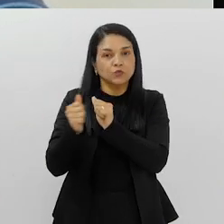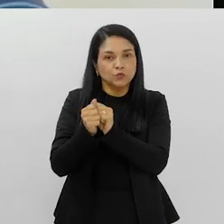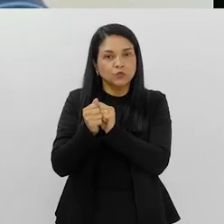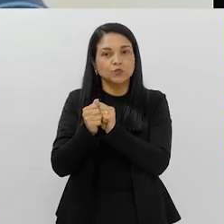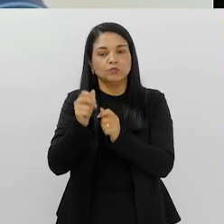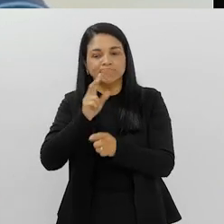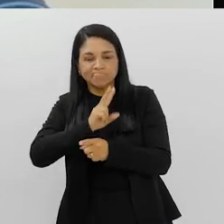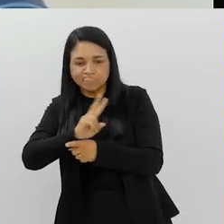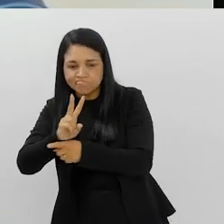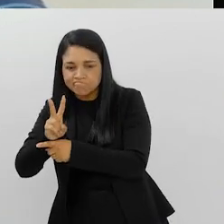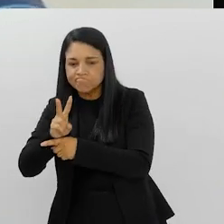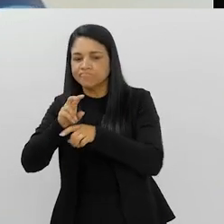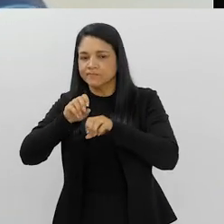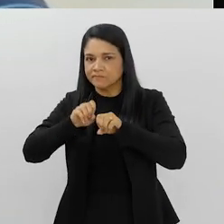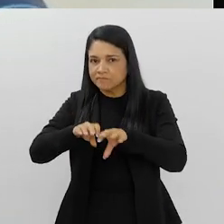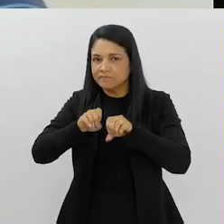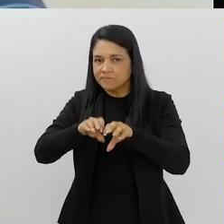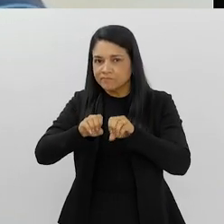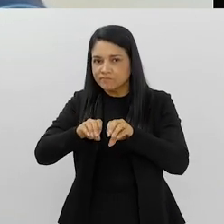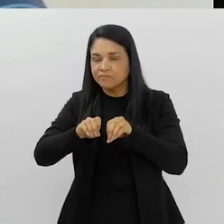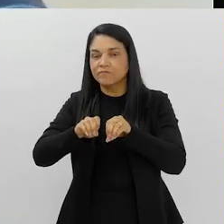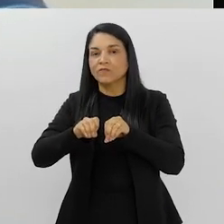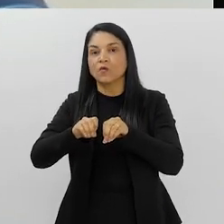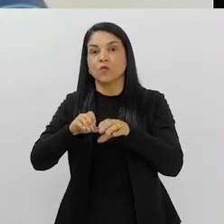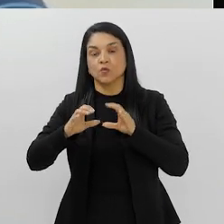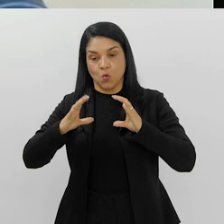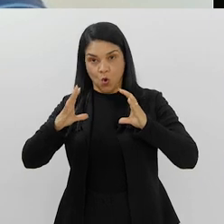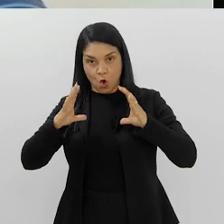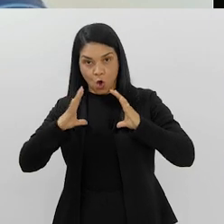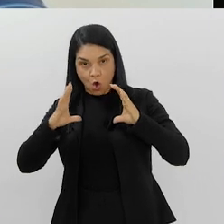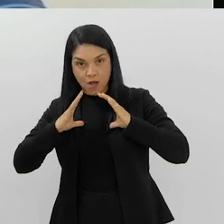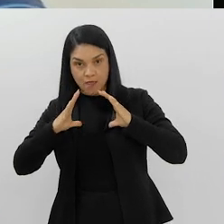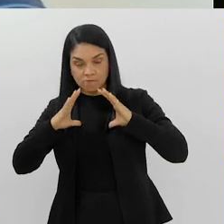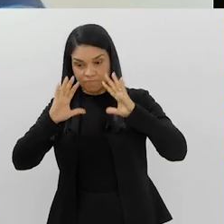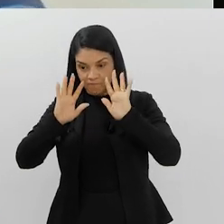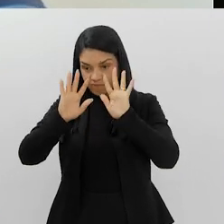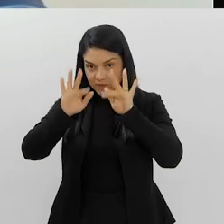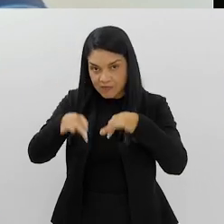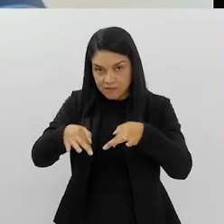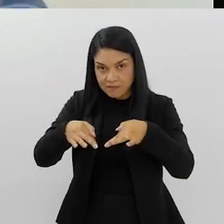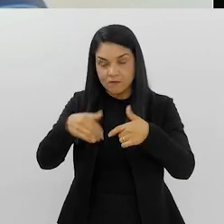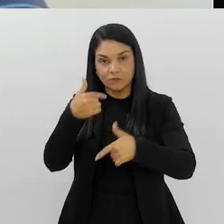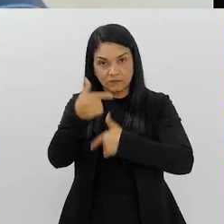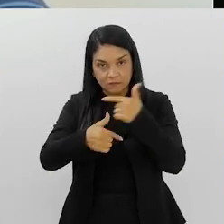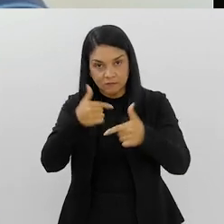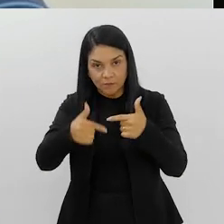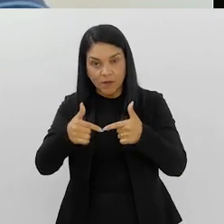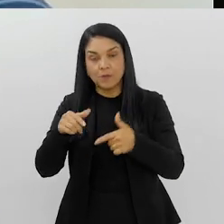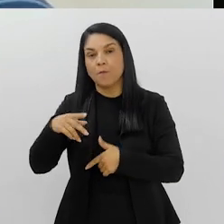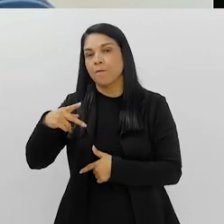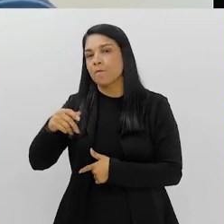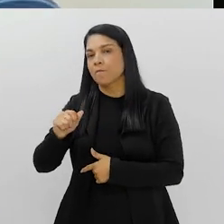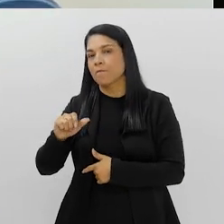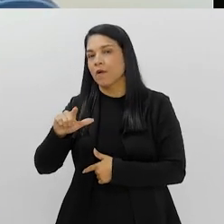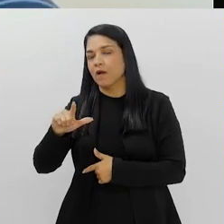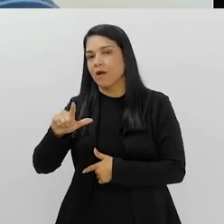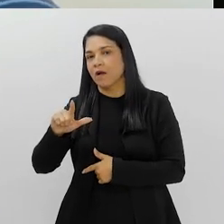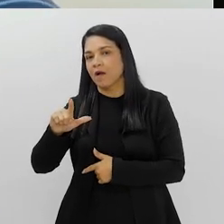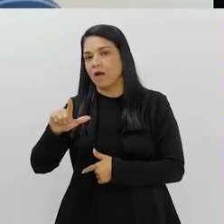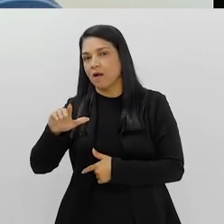lado, é o que eu falo da minha comissão, né? A gente só sai de campo quando o goleiro termina todo o trabalho. Então, o Pablo, por exemplo, o Pablo deve ter